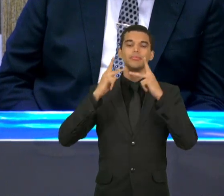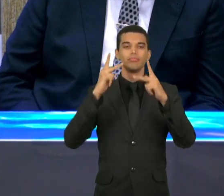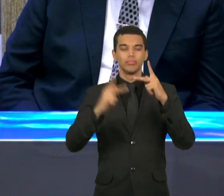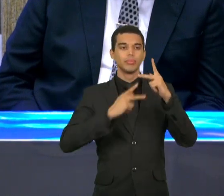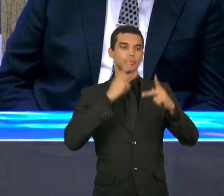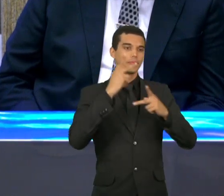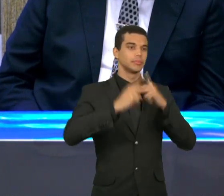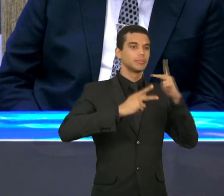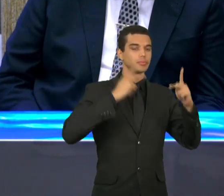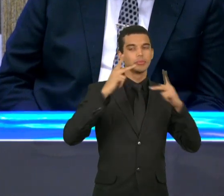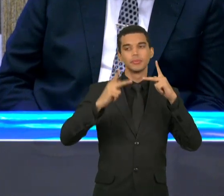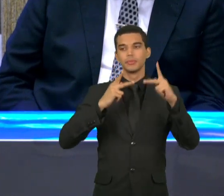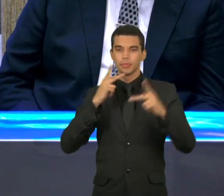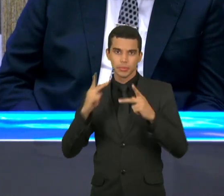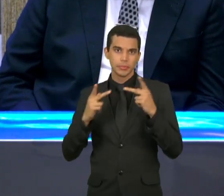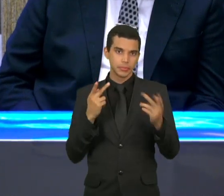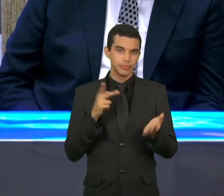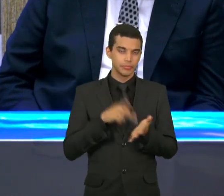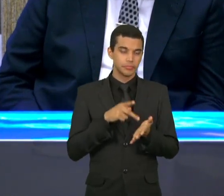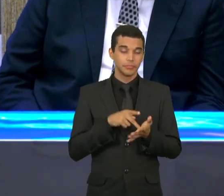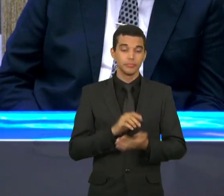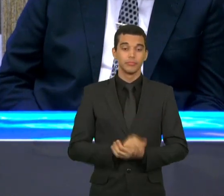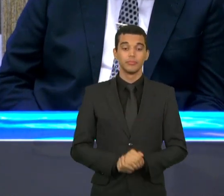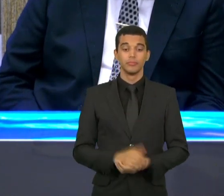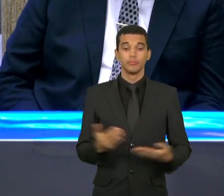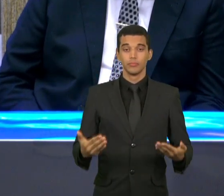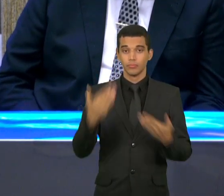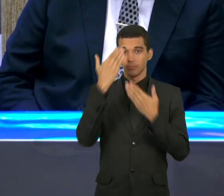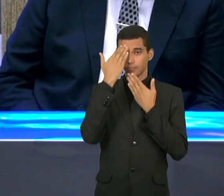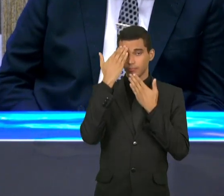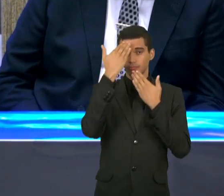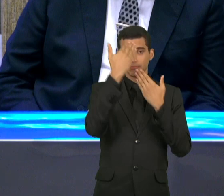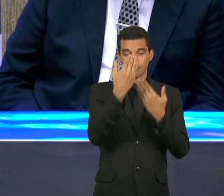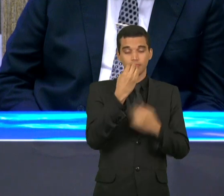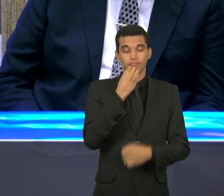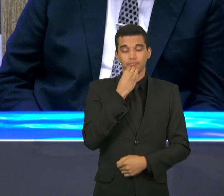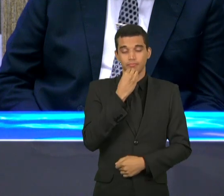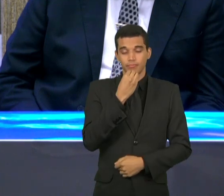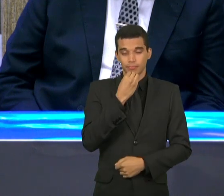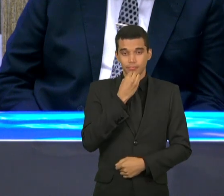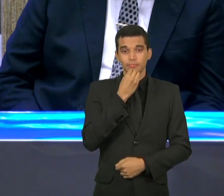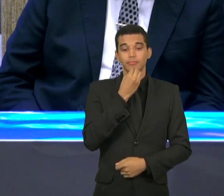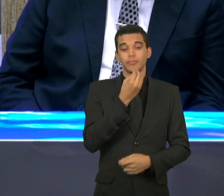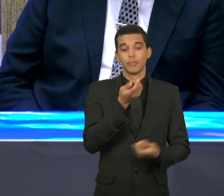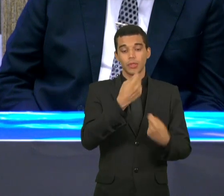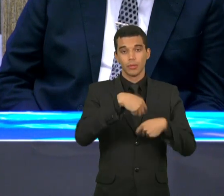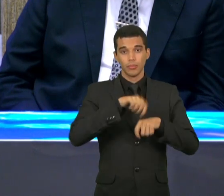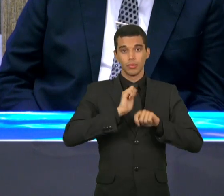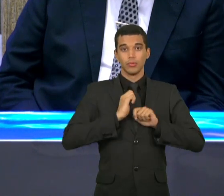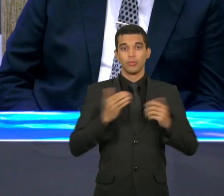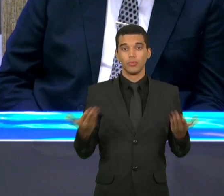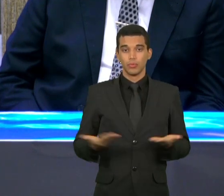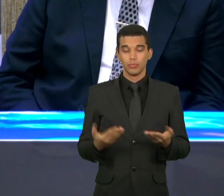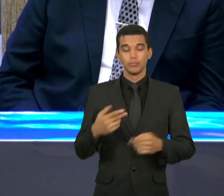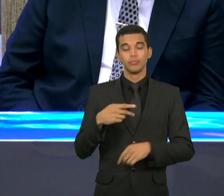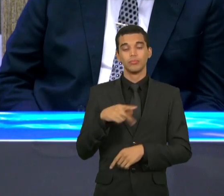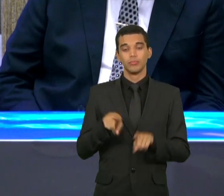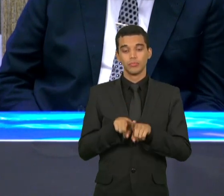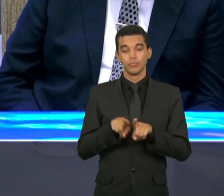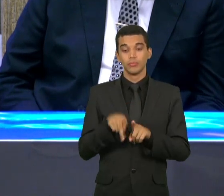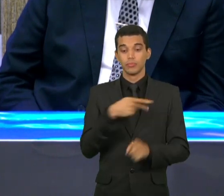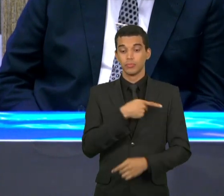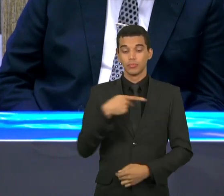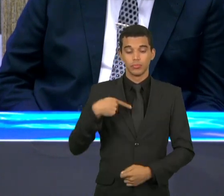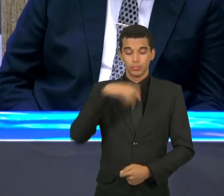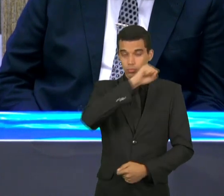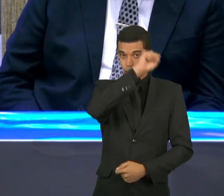palavra. Quero agradecer a oportunidade que me é dada através do nosso querido pastor Samuel,